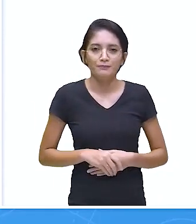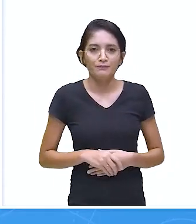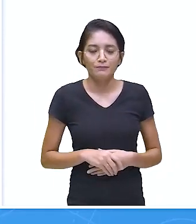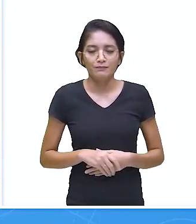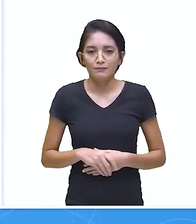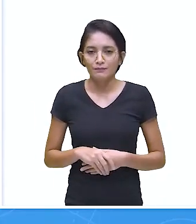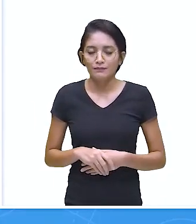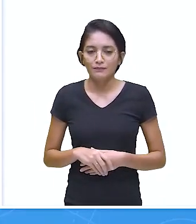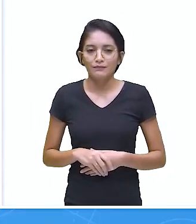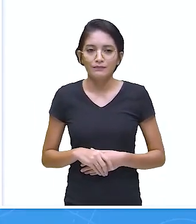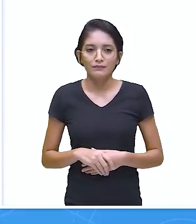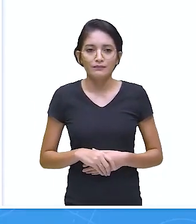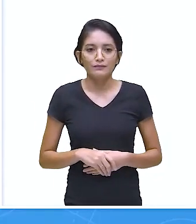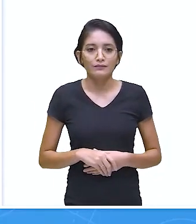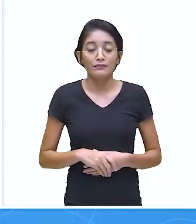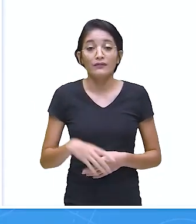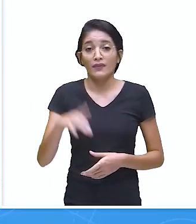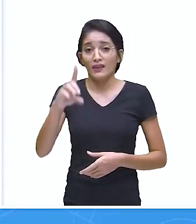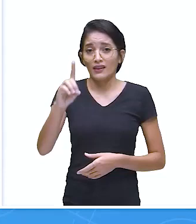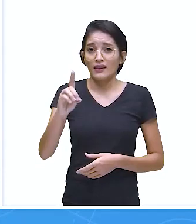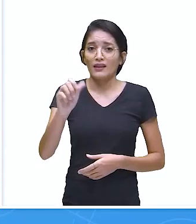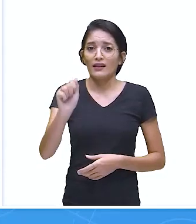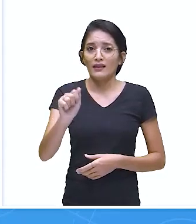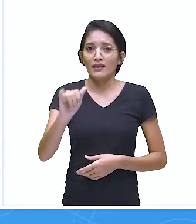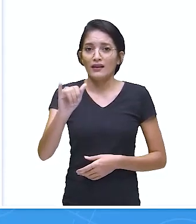aqui? O